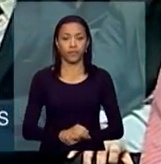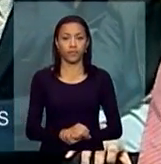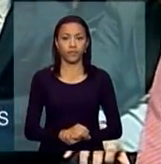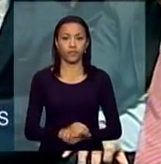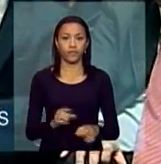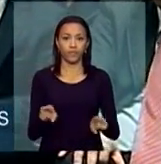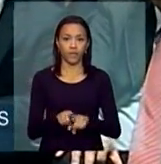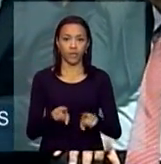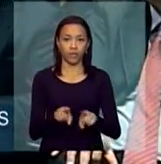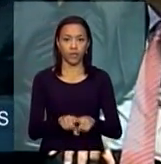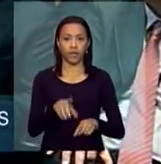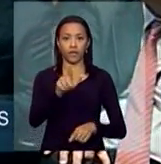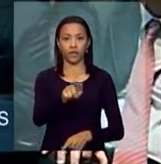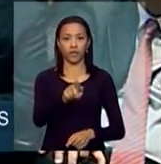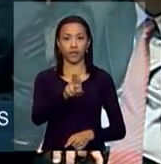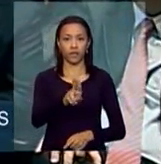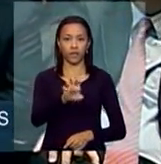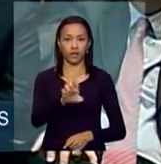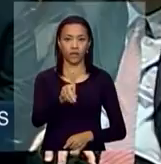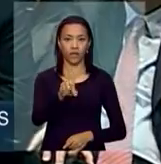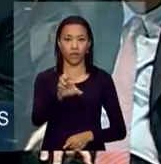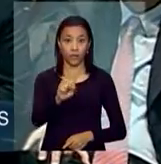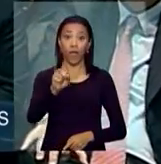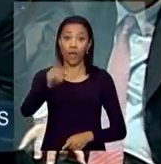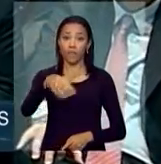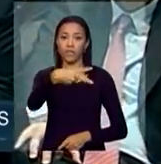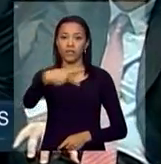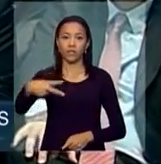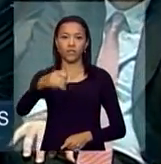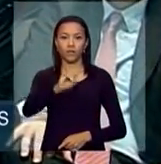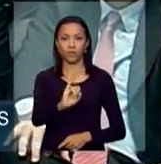doutor Carlos Guedes, presidente do INCRA,